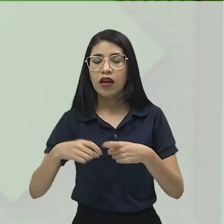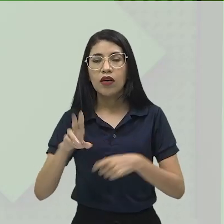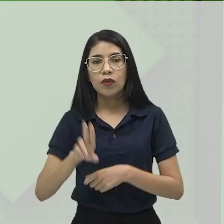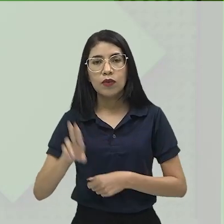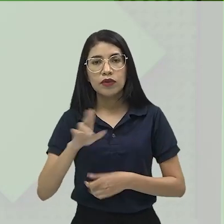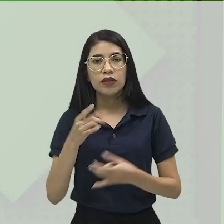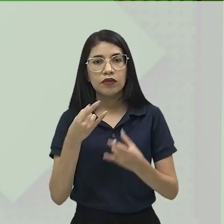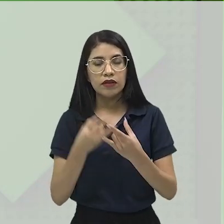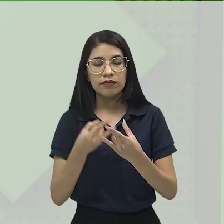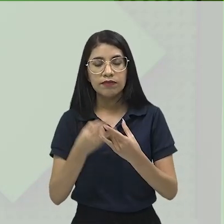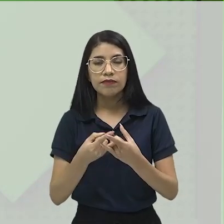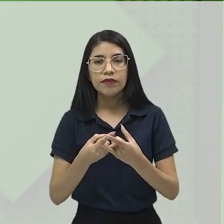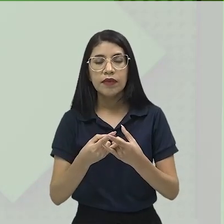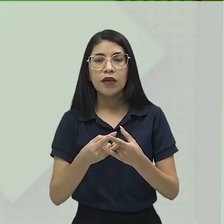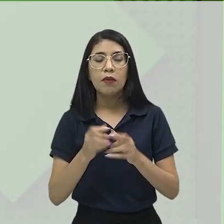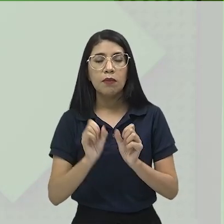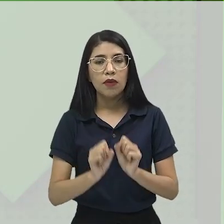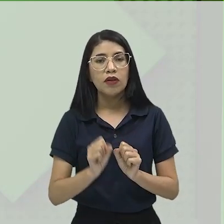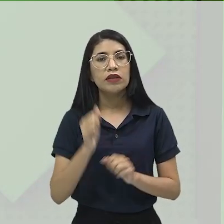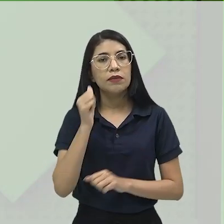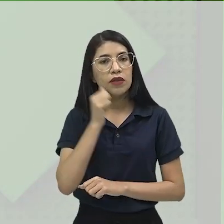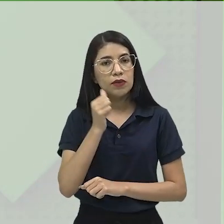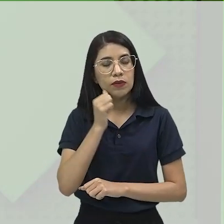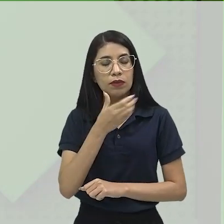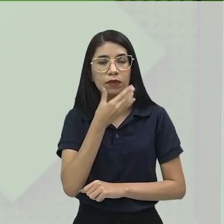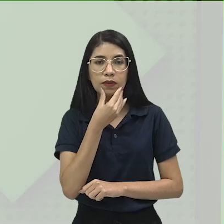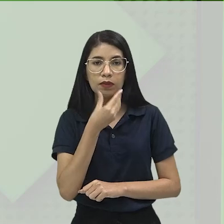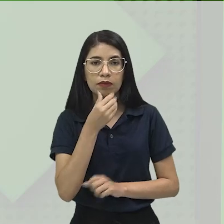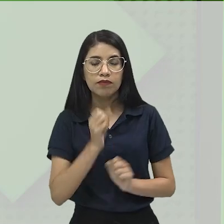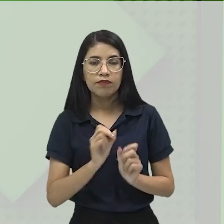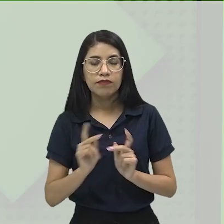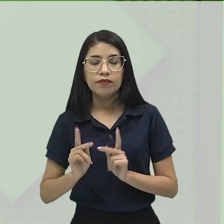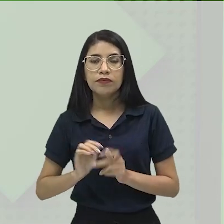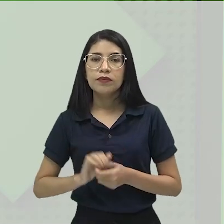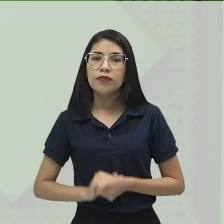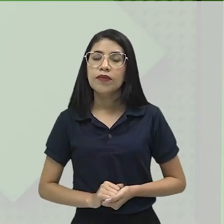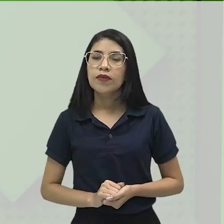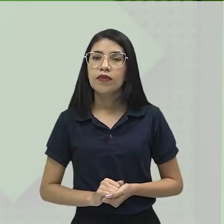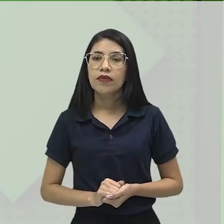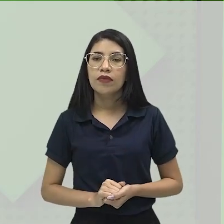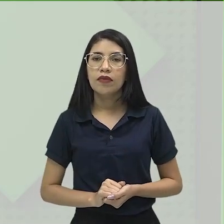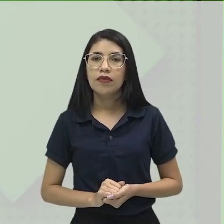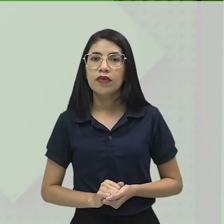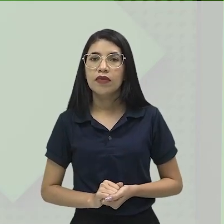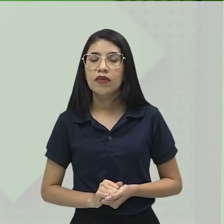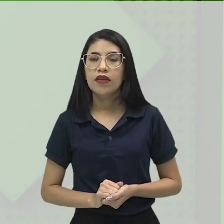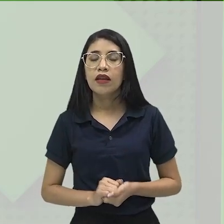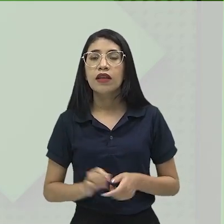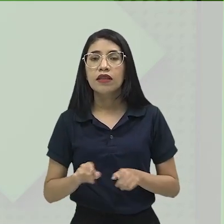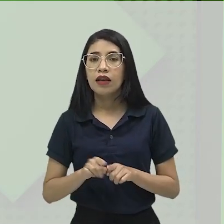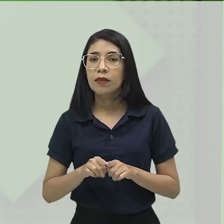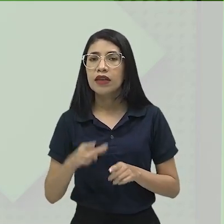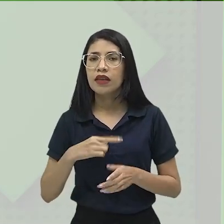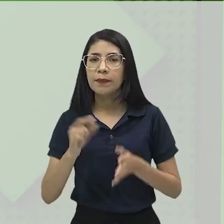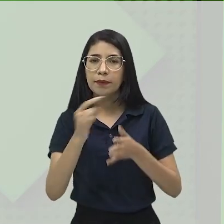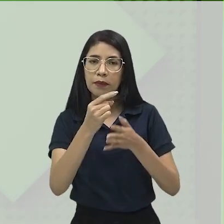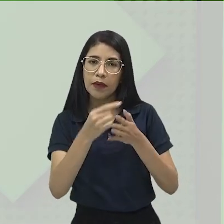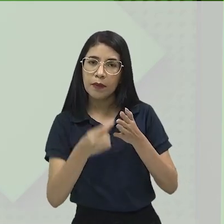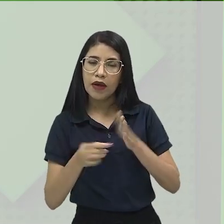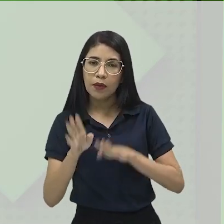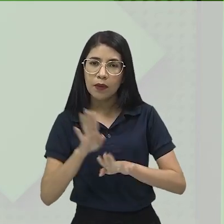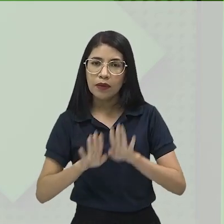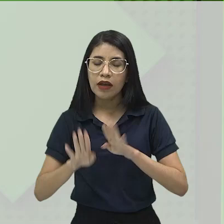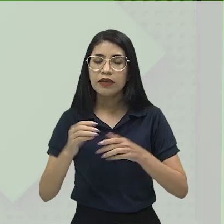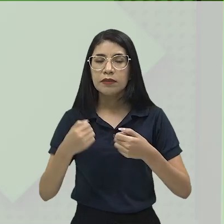então preservativo, seja ele masculino ou feminino, tá certo? Bom, e aí a gente tem alguns cuidados que a gente